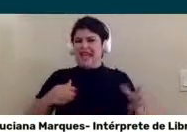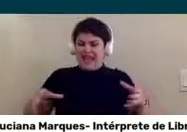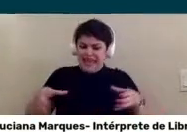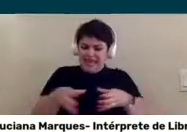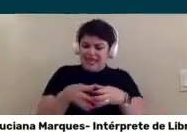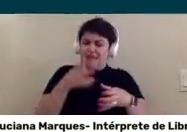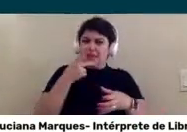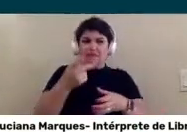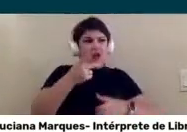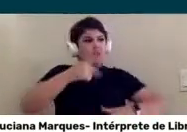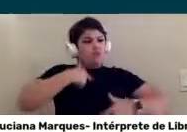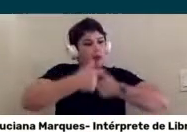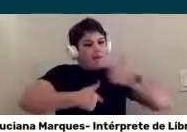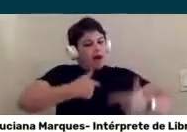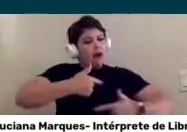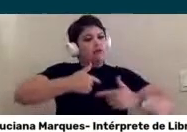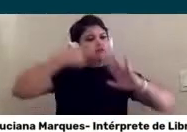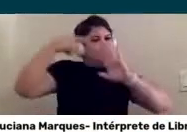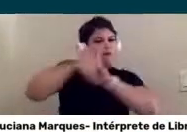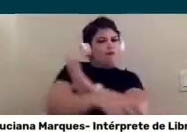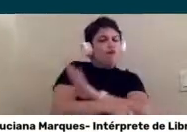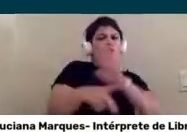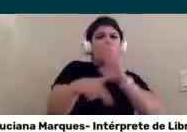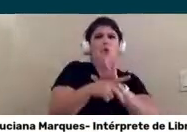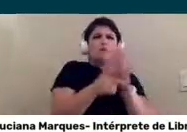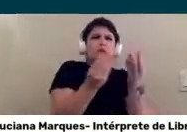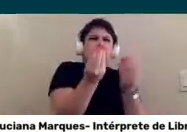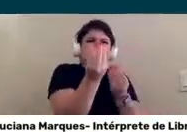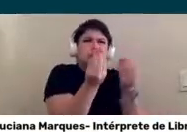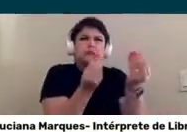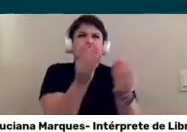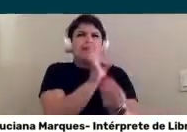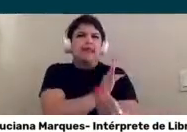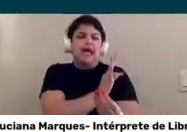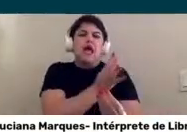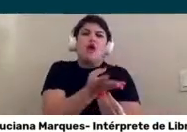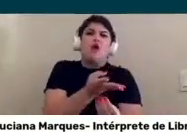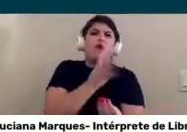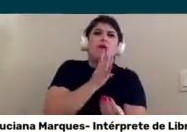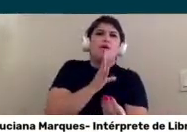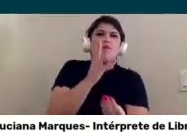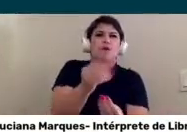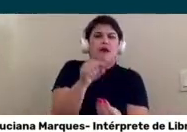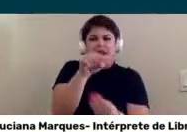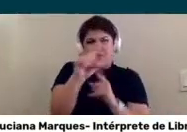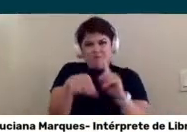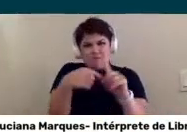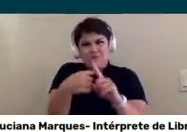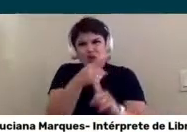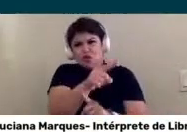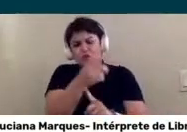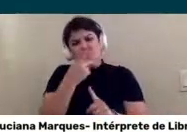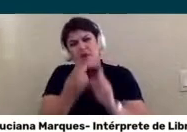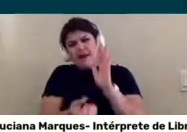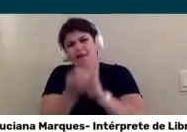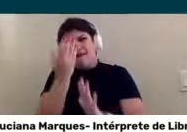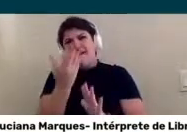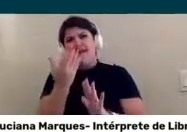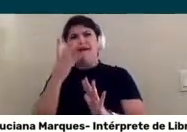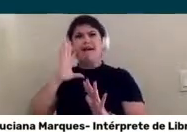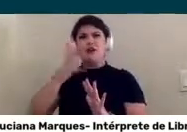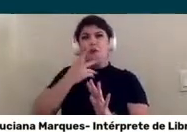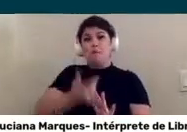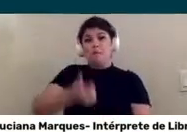dia a dia, que estão se aprofundando na stack, no domínio, será que eles não estão mais bem posicionados para criar soluções ainda